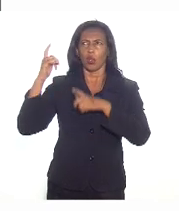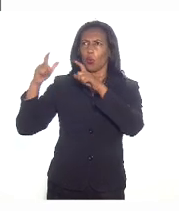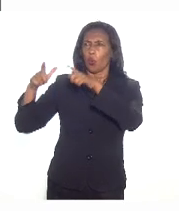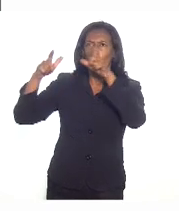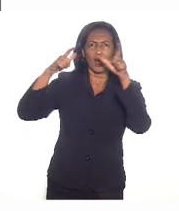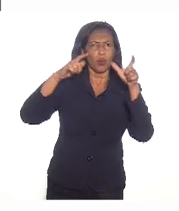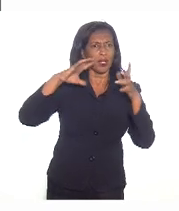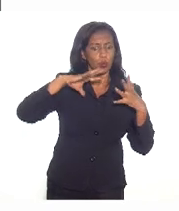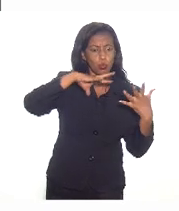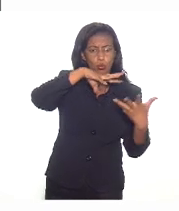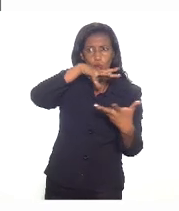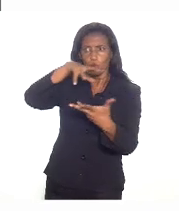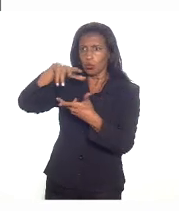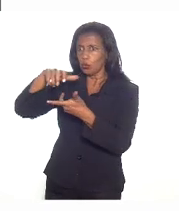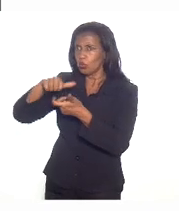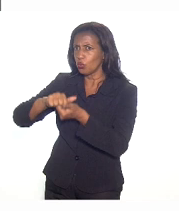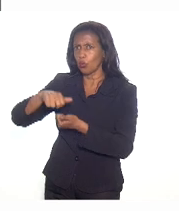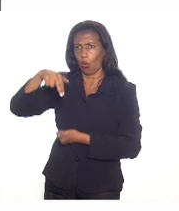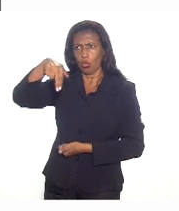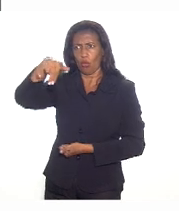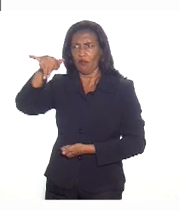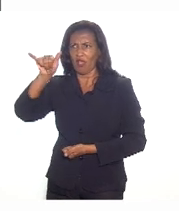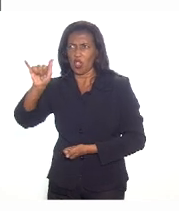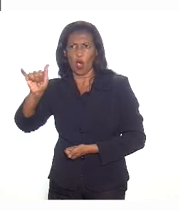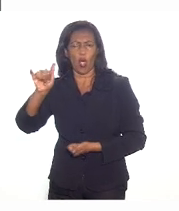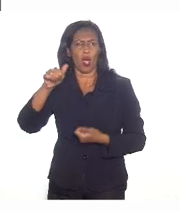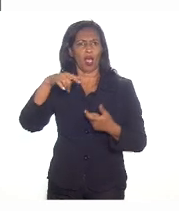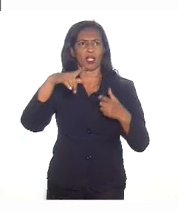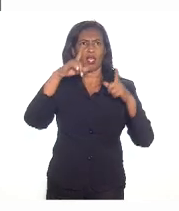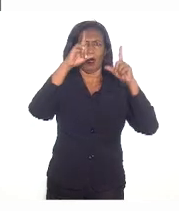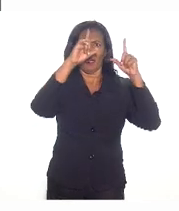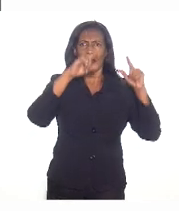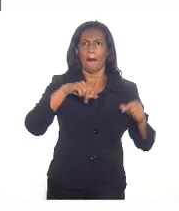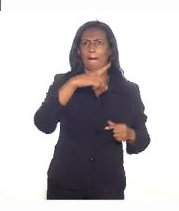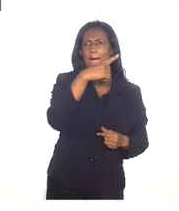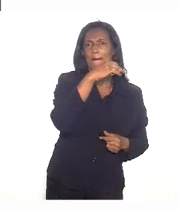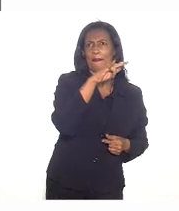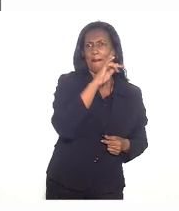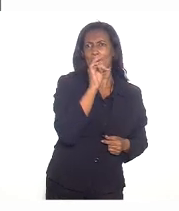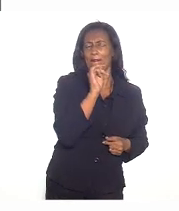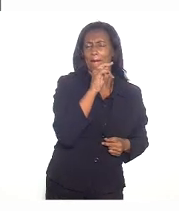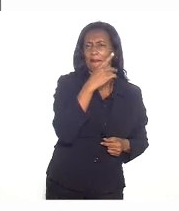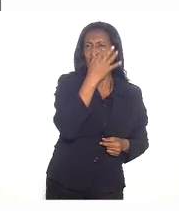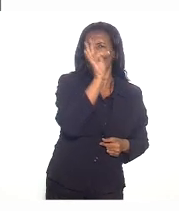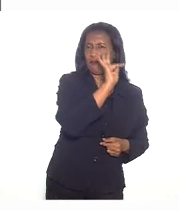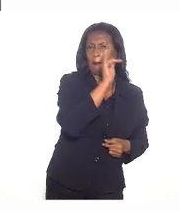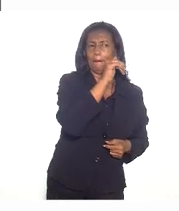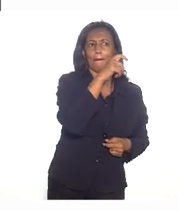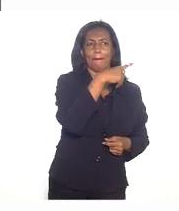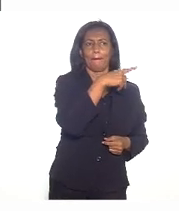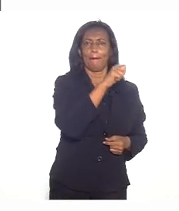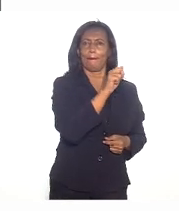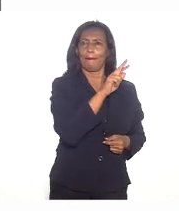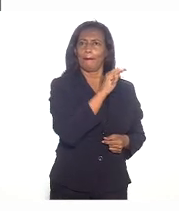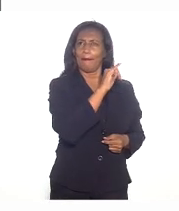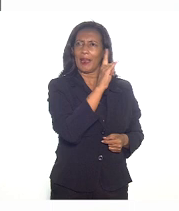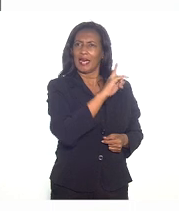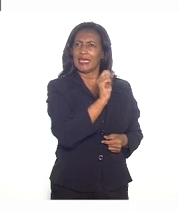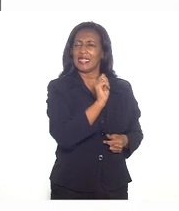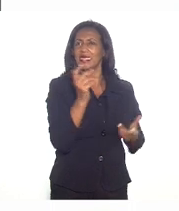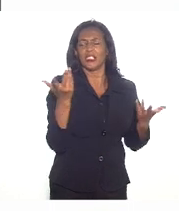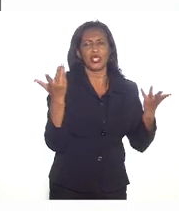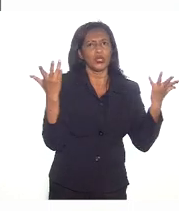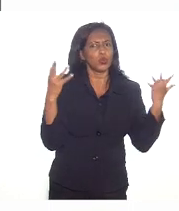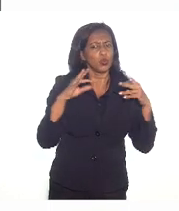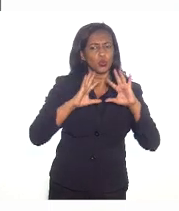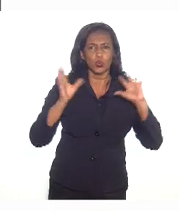Paris, Nova York, São Paulo, Rio, né? Cidade do Rio, tá certo? Então, tem que pensar, na verdade, os dois, né? E não apenas o turismo